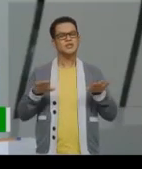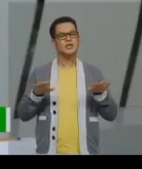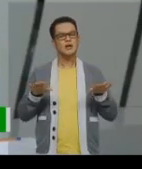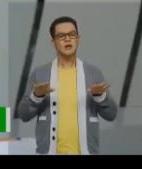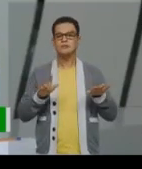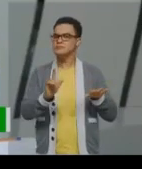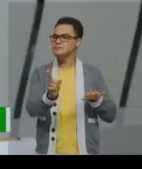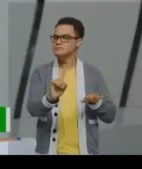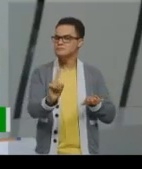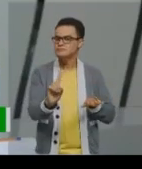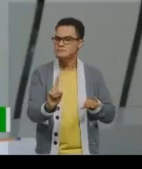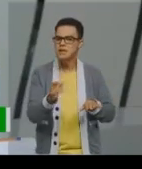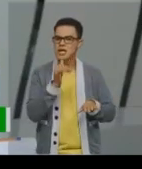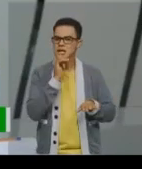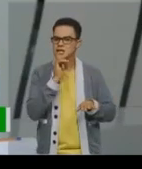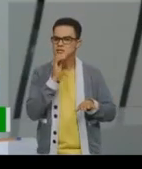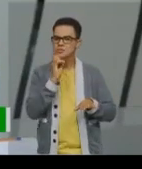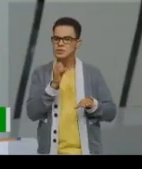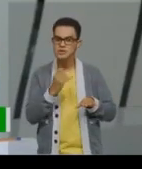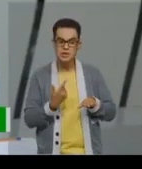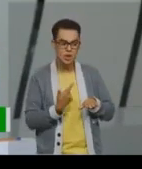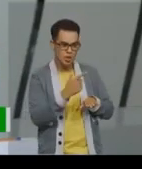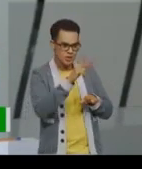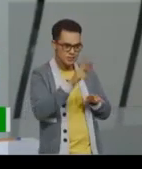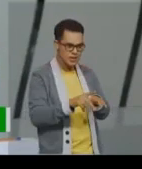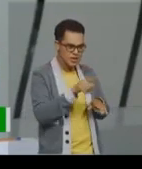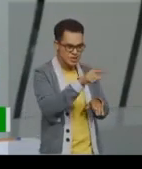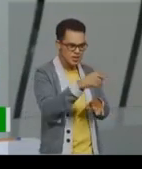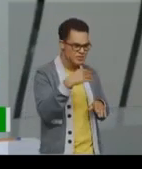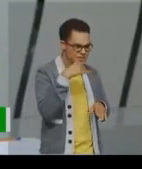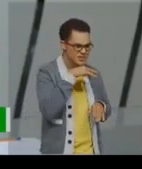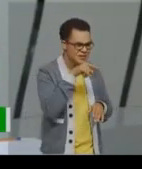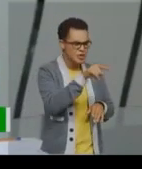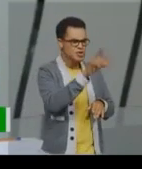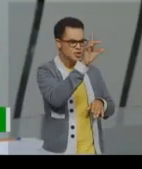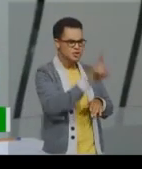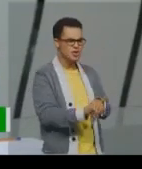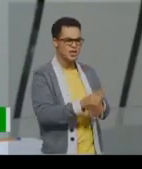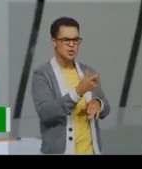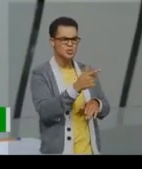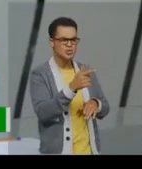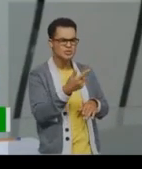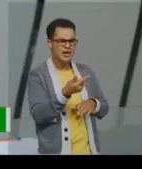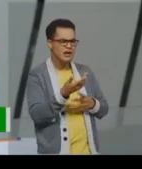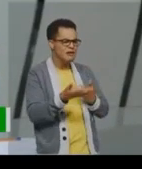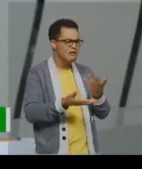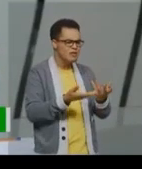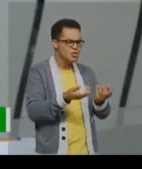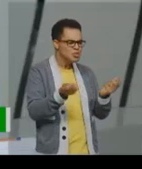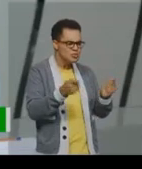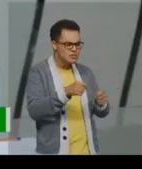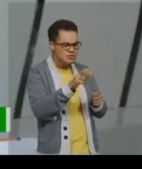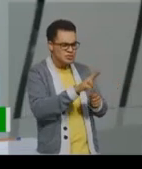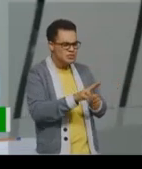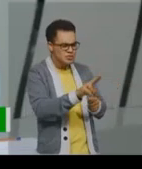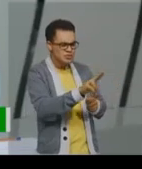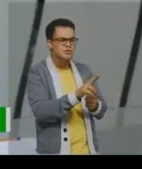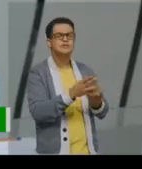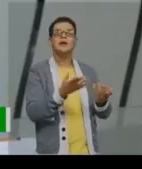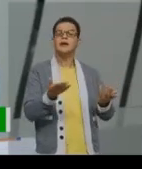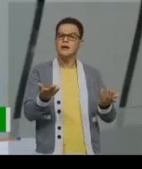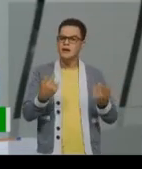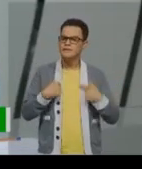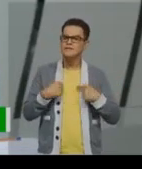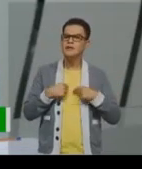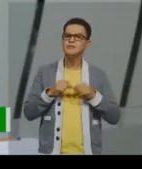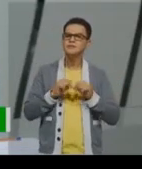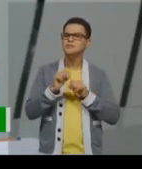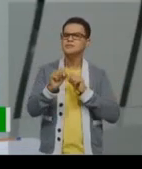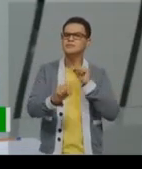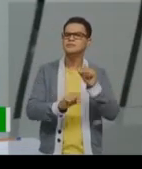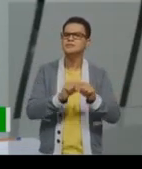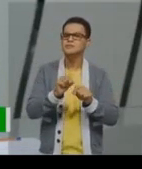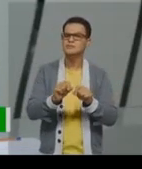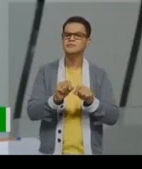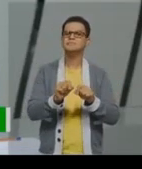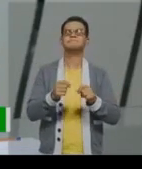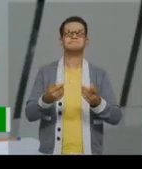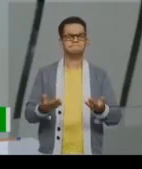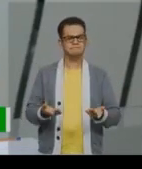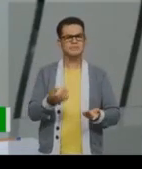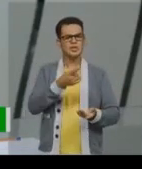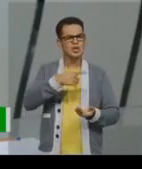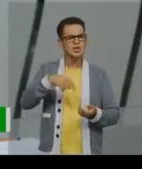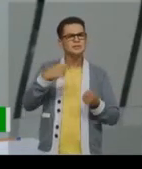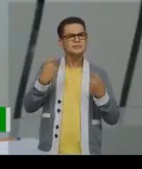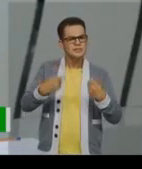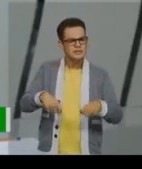que o outro não tem a possibilidade de ter esse exercício da cidadania, o que eu faço com relação a isso? Então, nós também podemos ser tanto